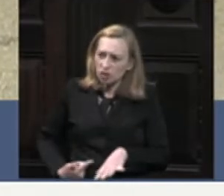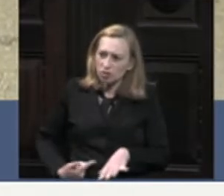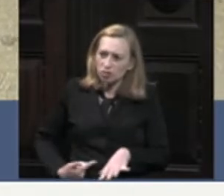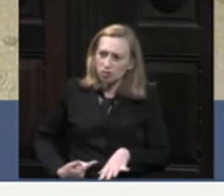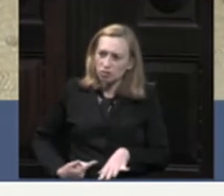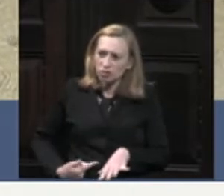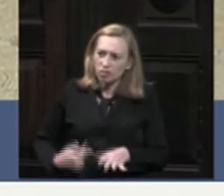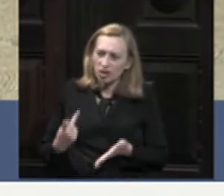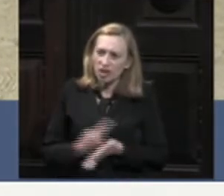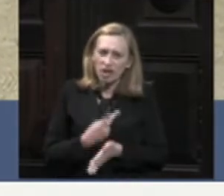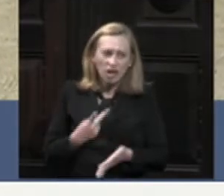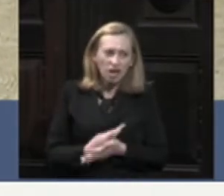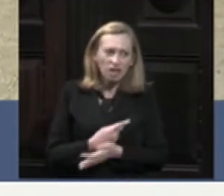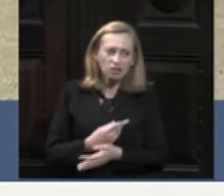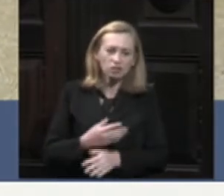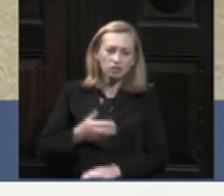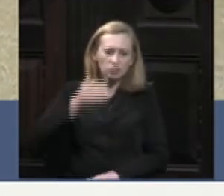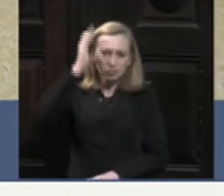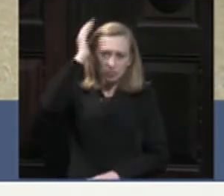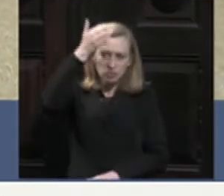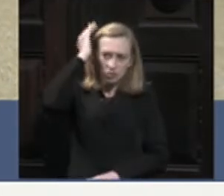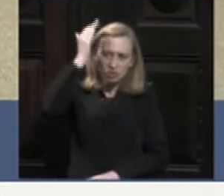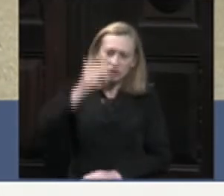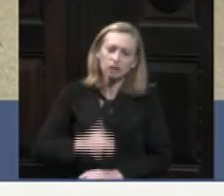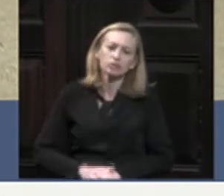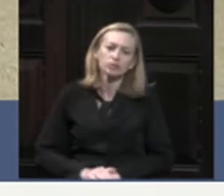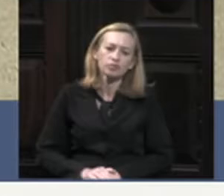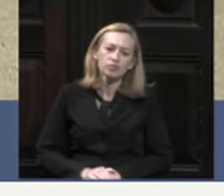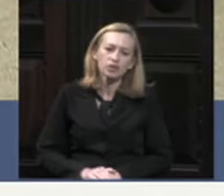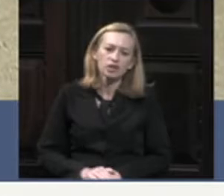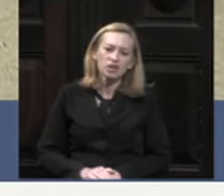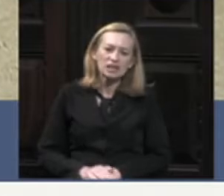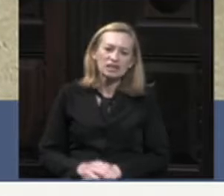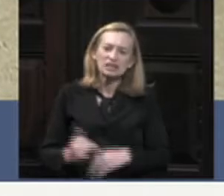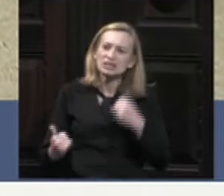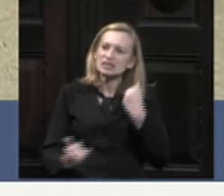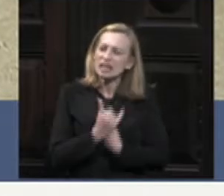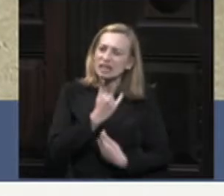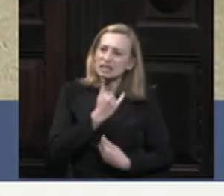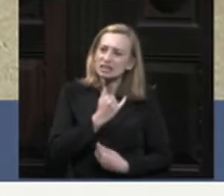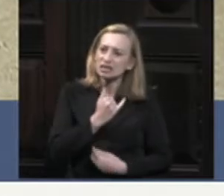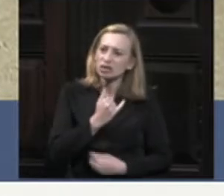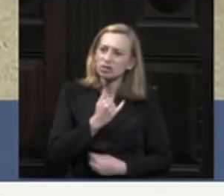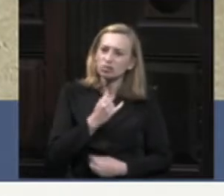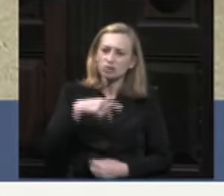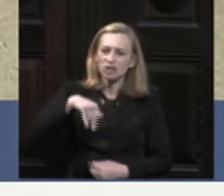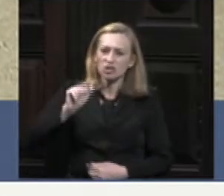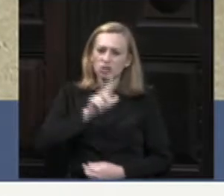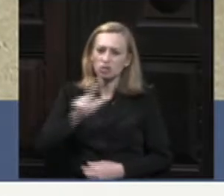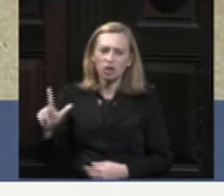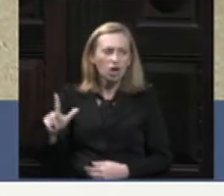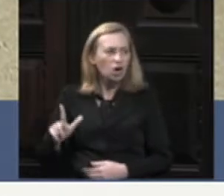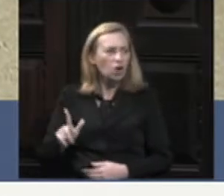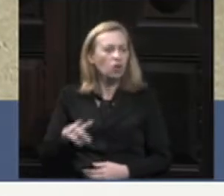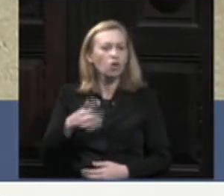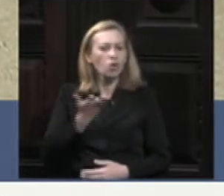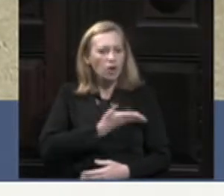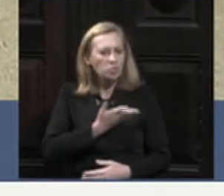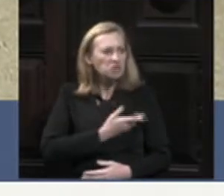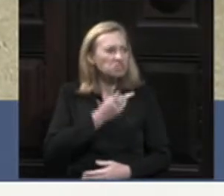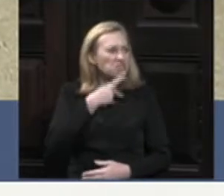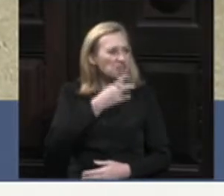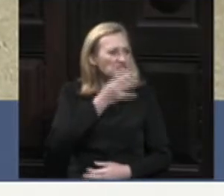Temer. Governo de traição nacional. Vossa Excelência aborda com clareza a questão do